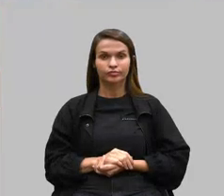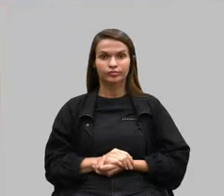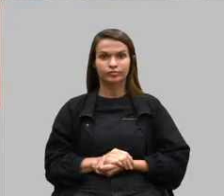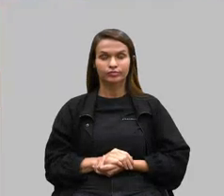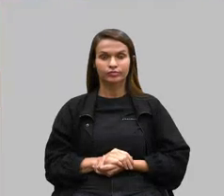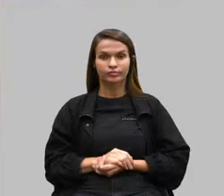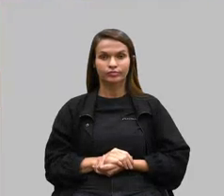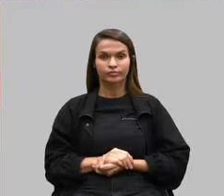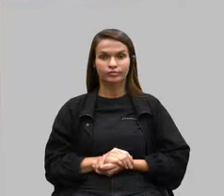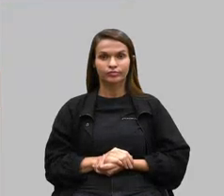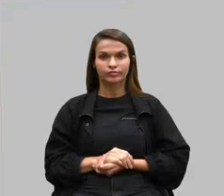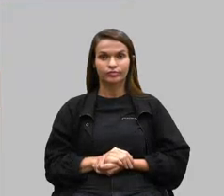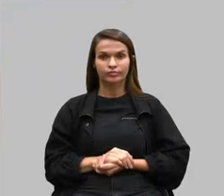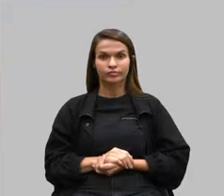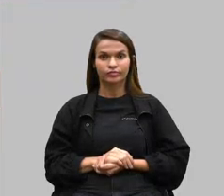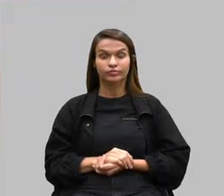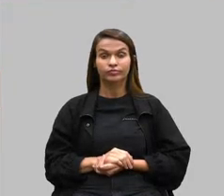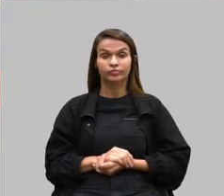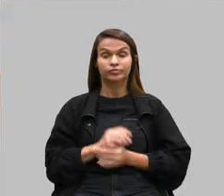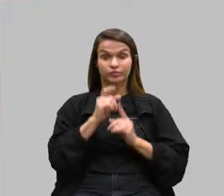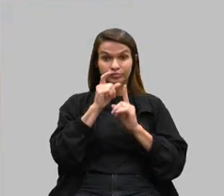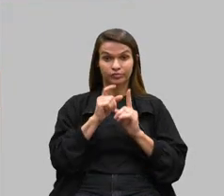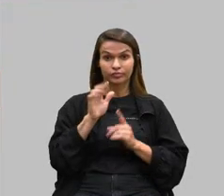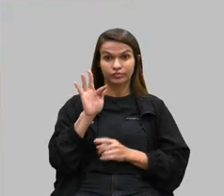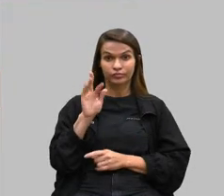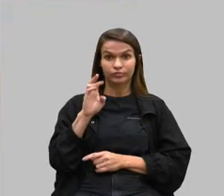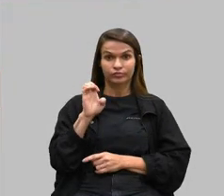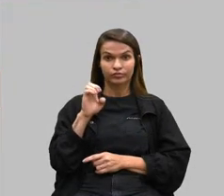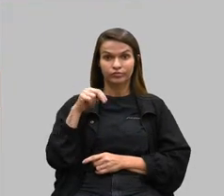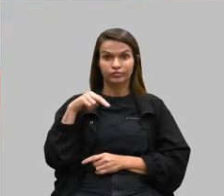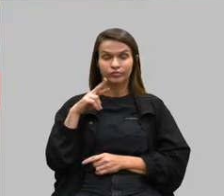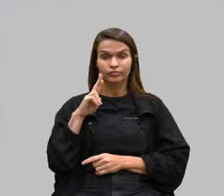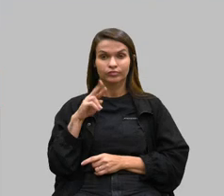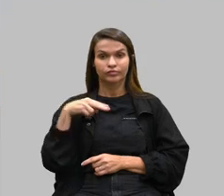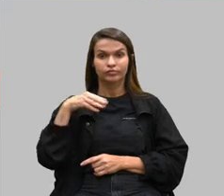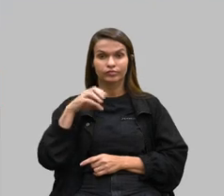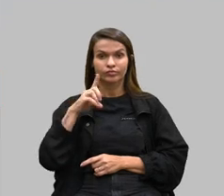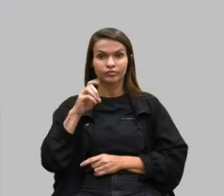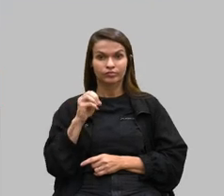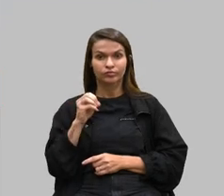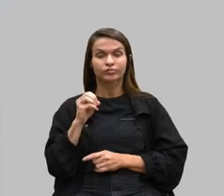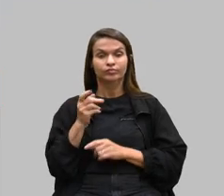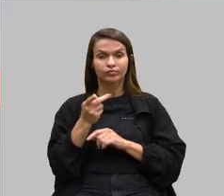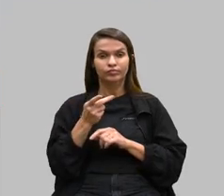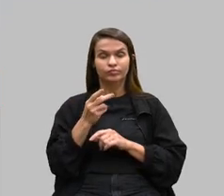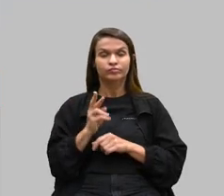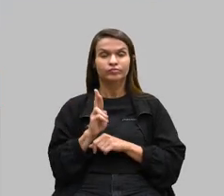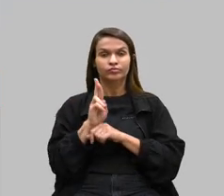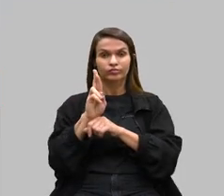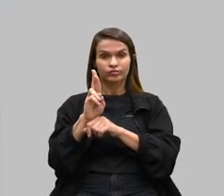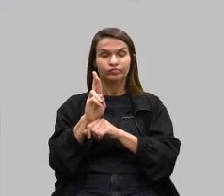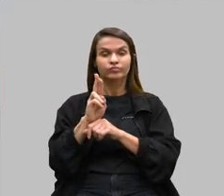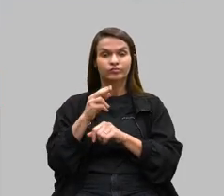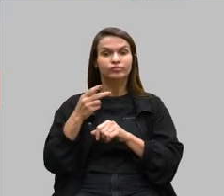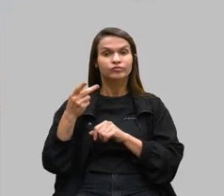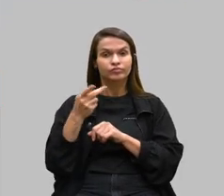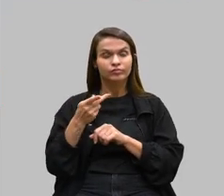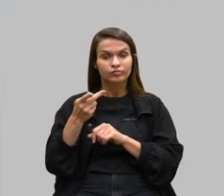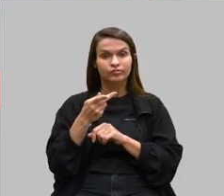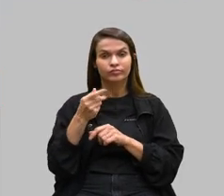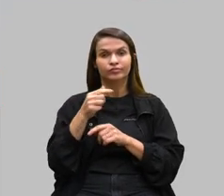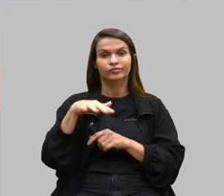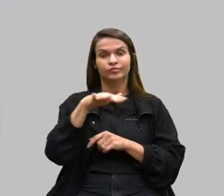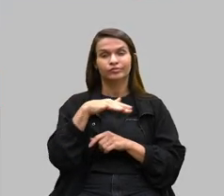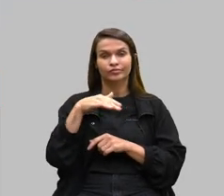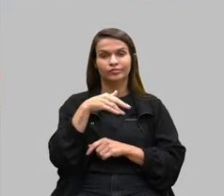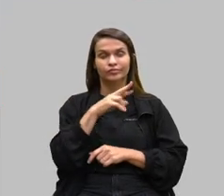transporte Fernando de Almeida Martins procurador chefe substituto da procuradoria regional da República